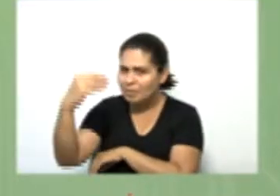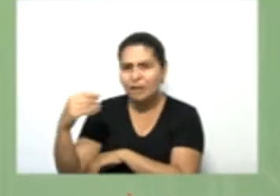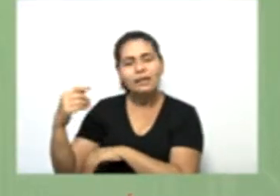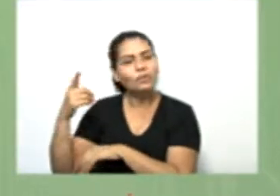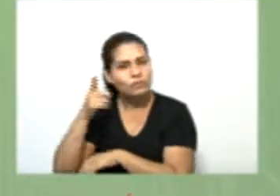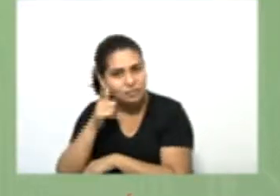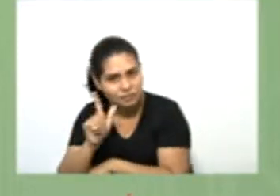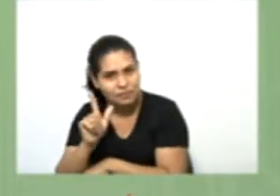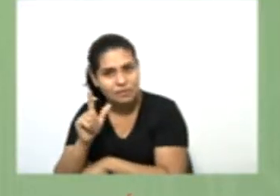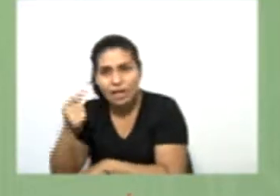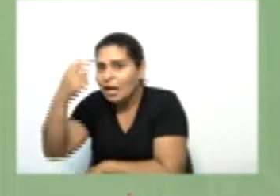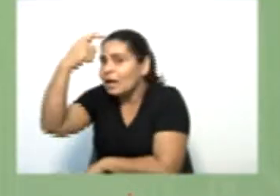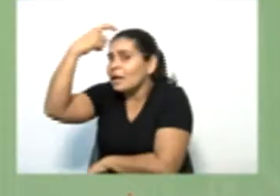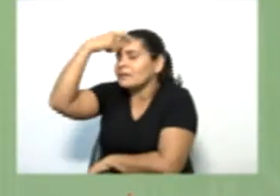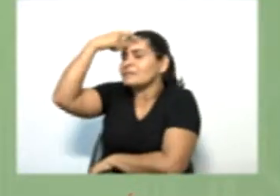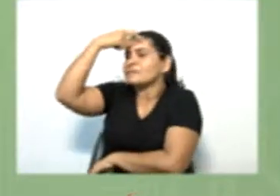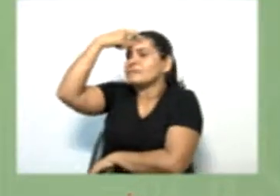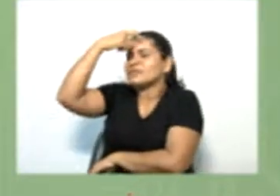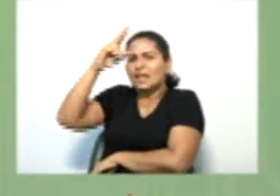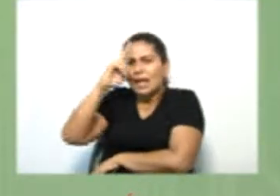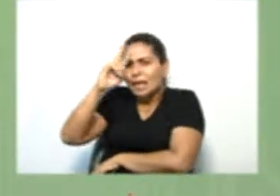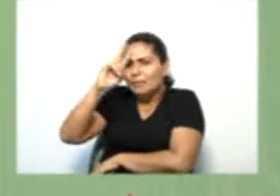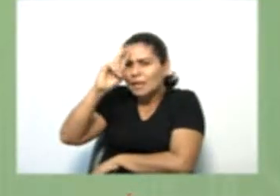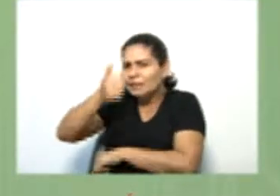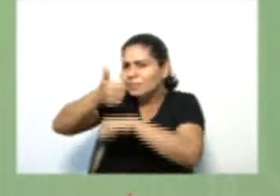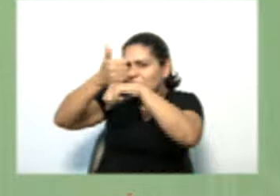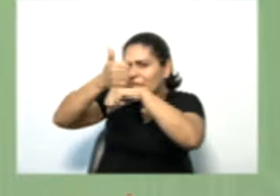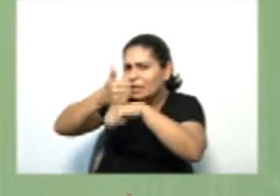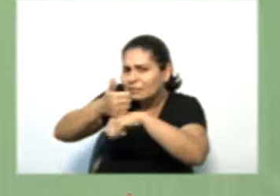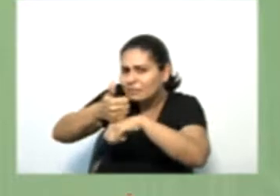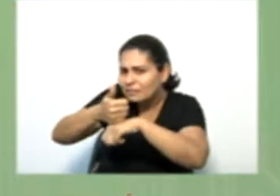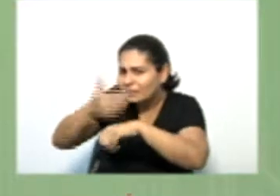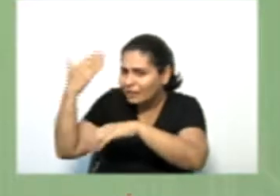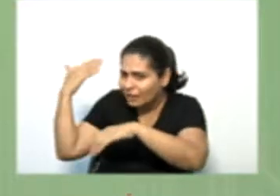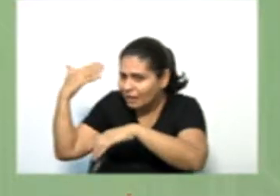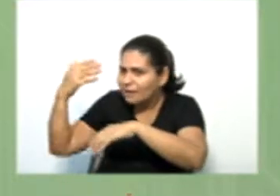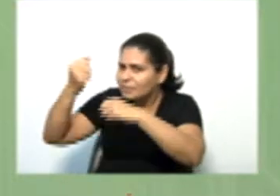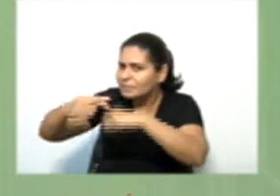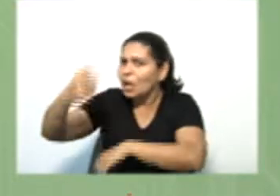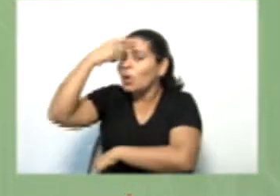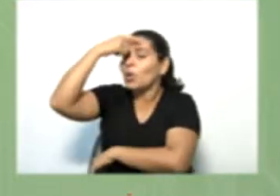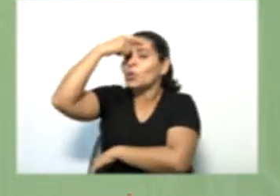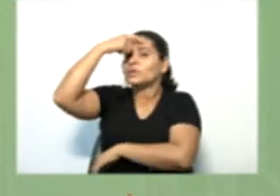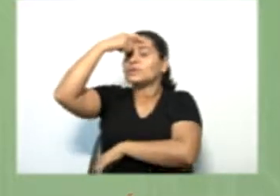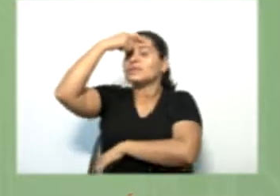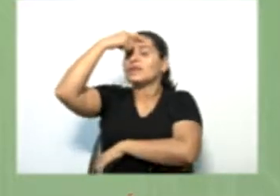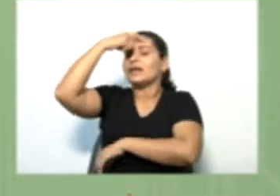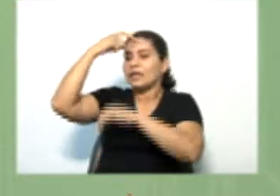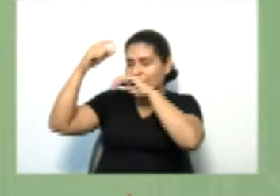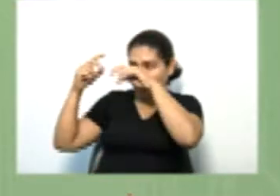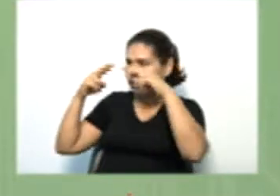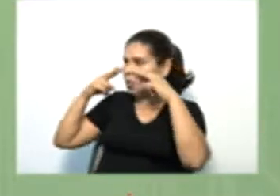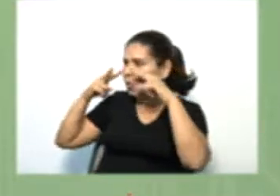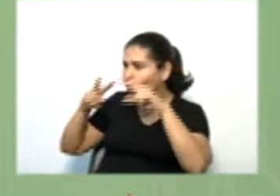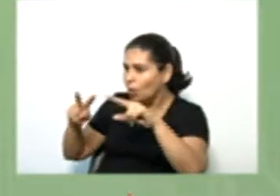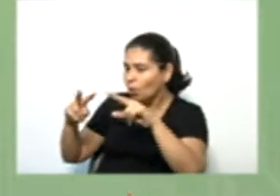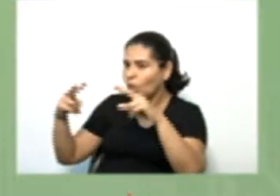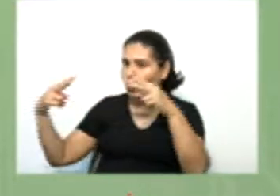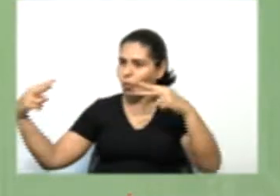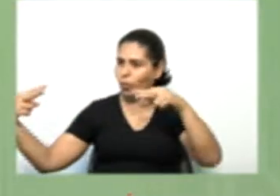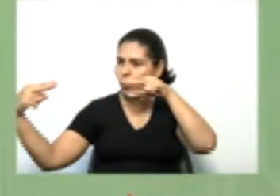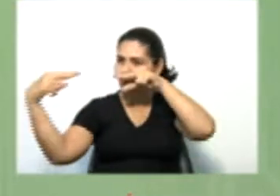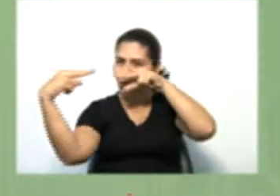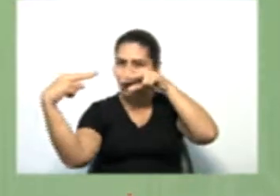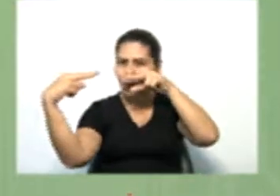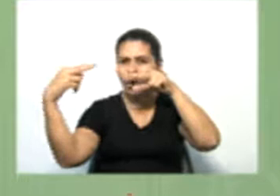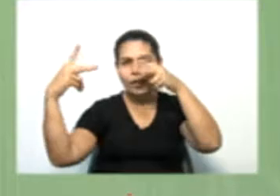quê? Consciente. Lembra daquele pilar que nós falamos no início da aula? De forma consciente, está olhando para a pessoa, nos olhos dele,